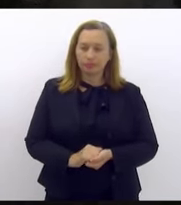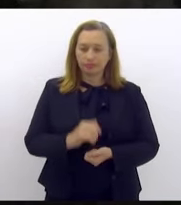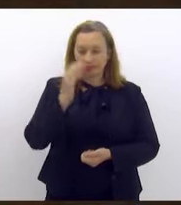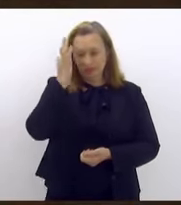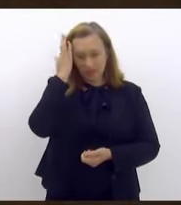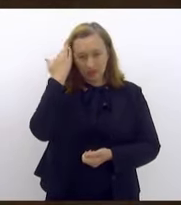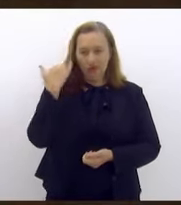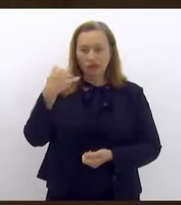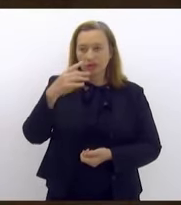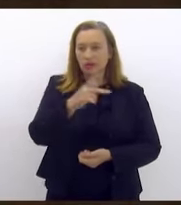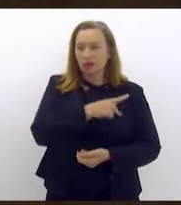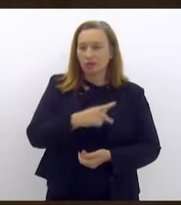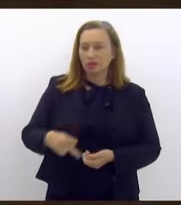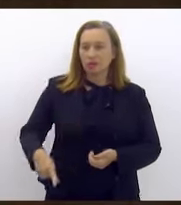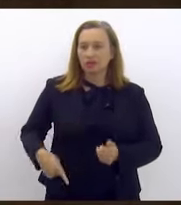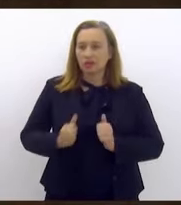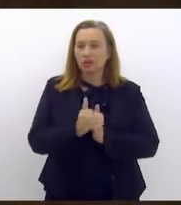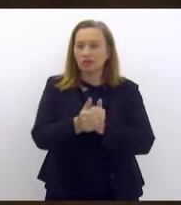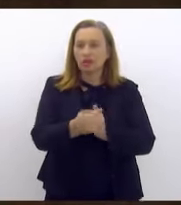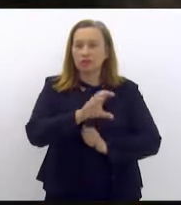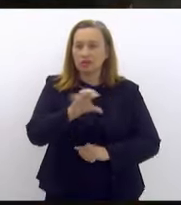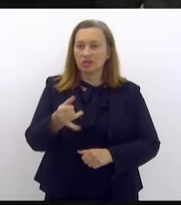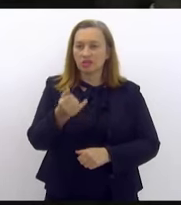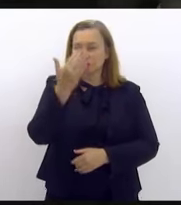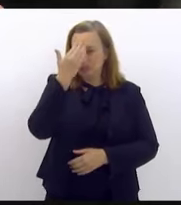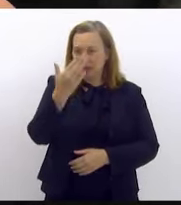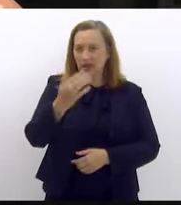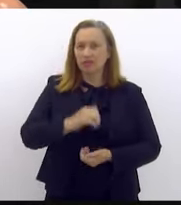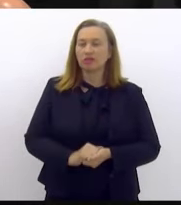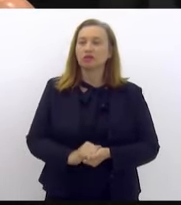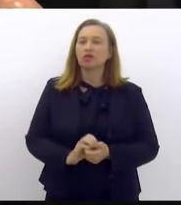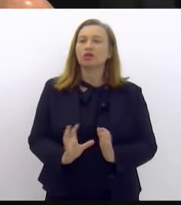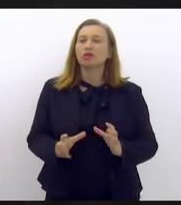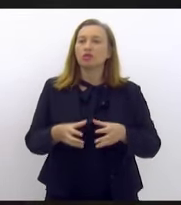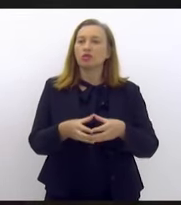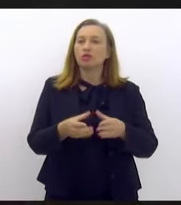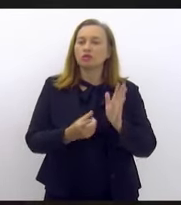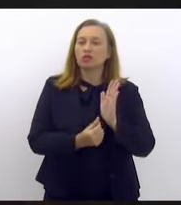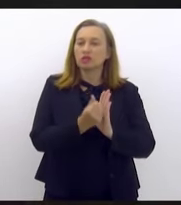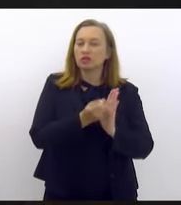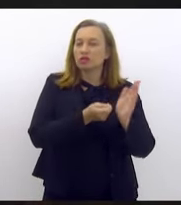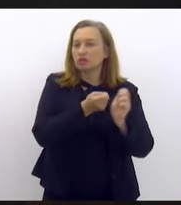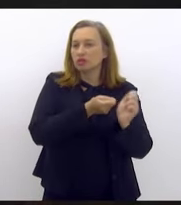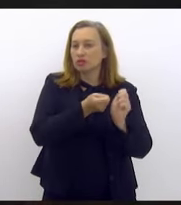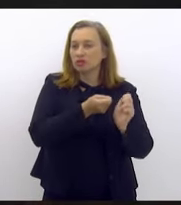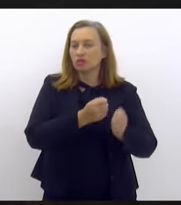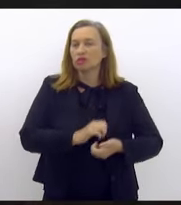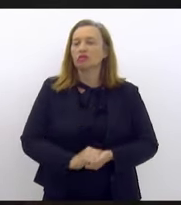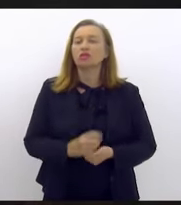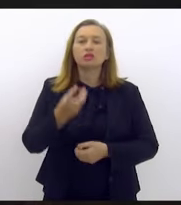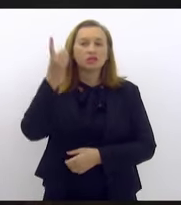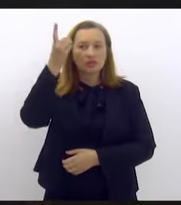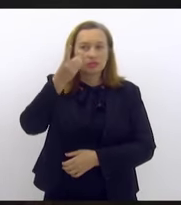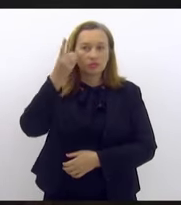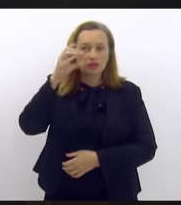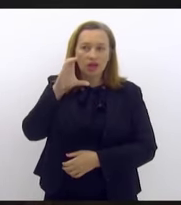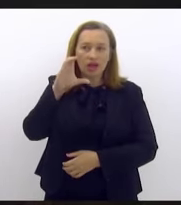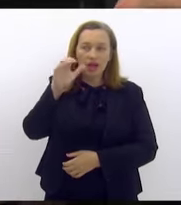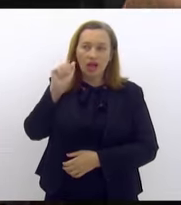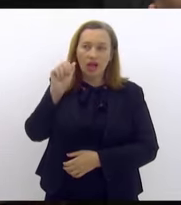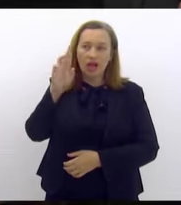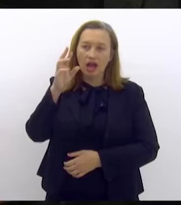Senhor presidente, acompanho o parecer da CCJ. Muito obrigado. Pela Comissão de Orçamento e Finanças, deputado Carlos